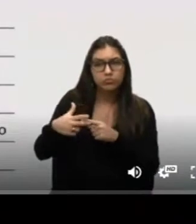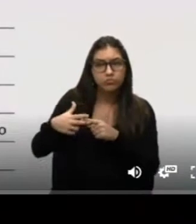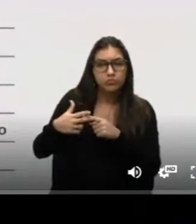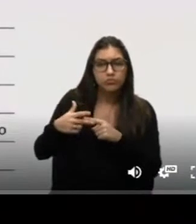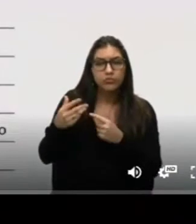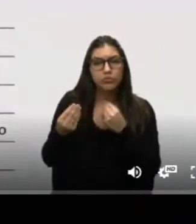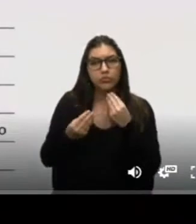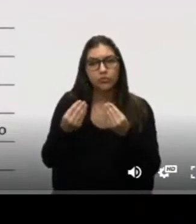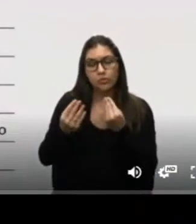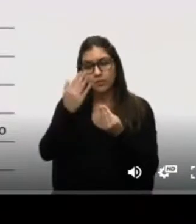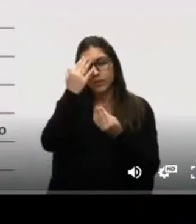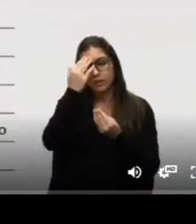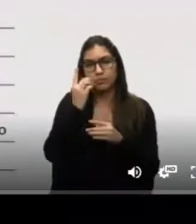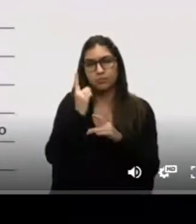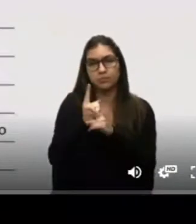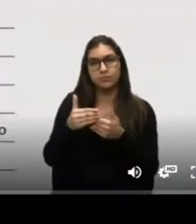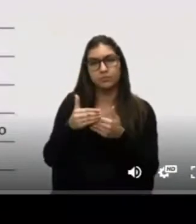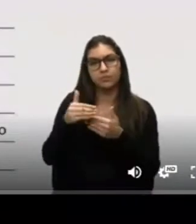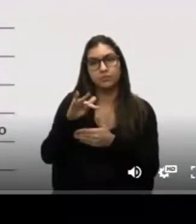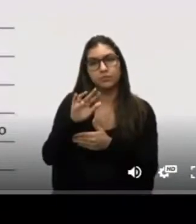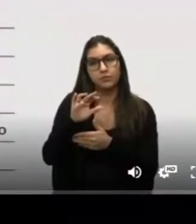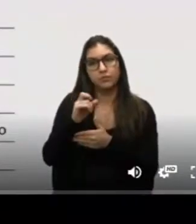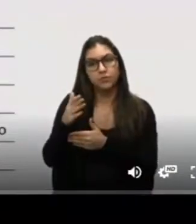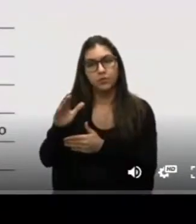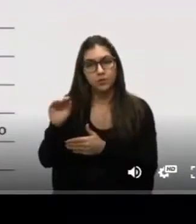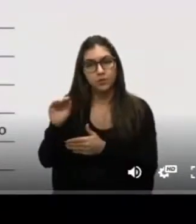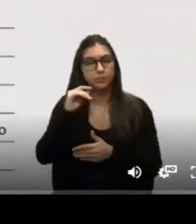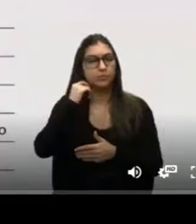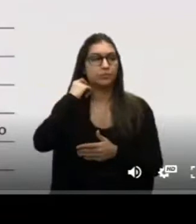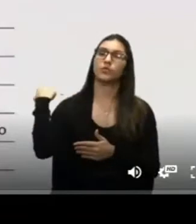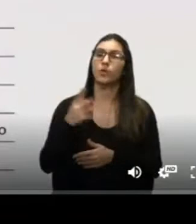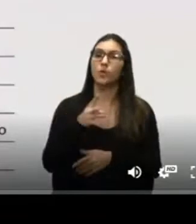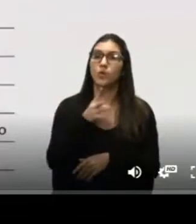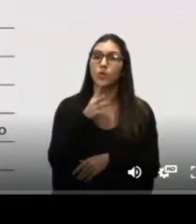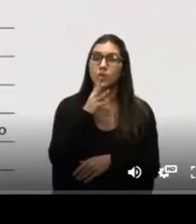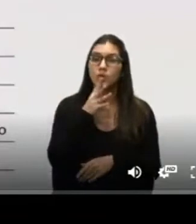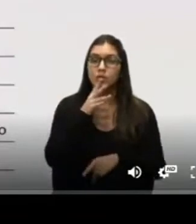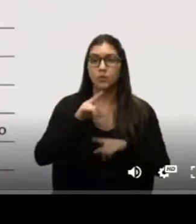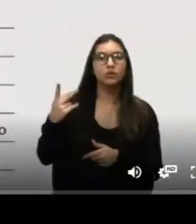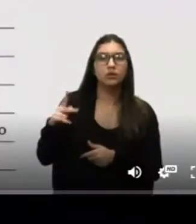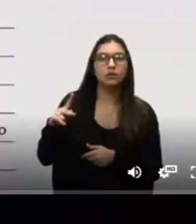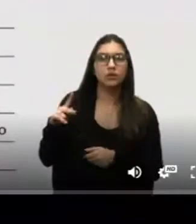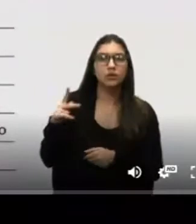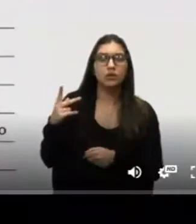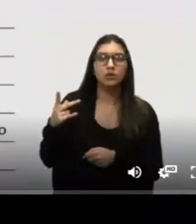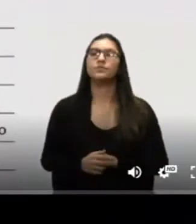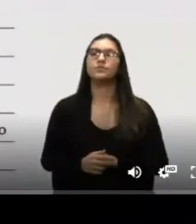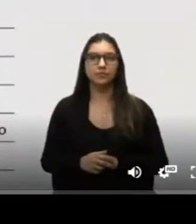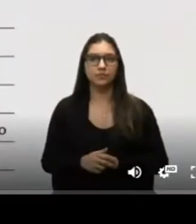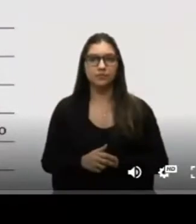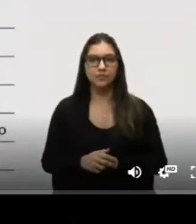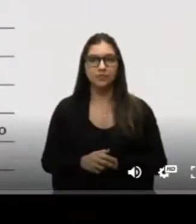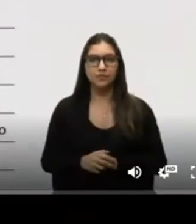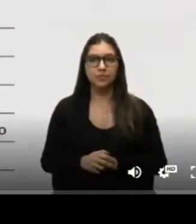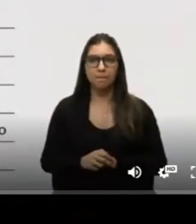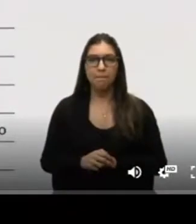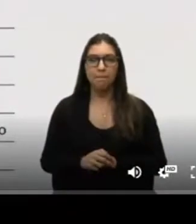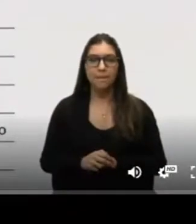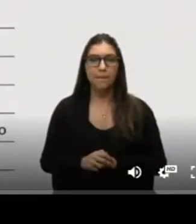de determinação de ponto de fusão no laboratório de vocês. Então conhecer o equipamento e qual que é o funcionamento